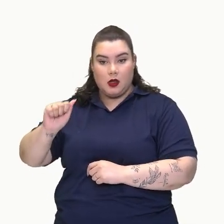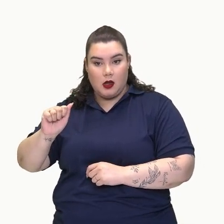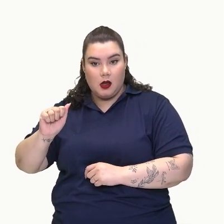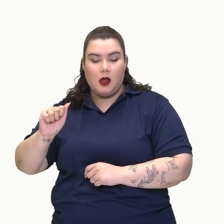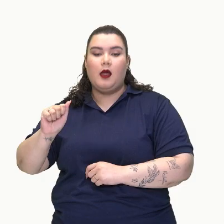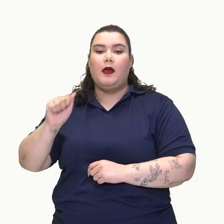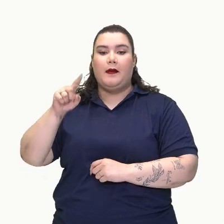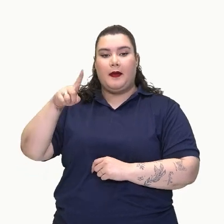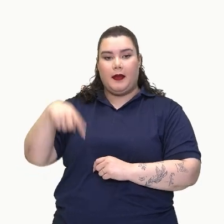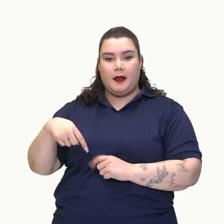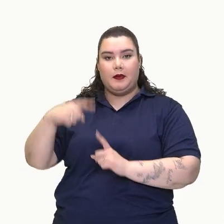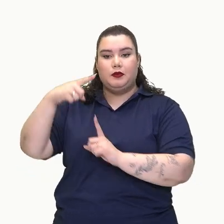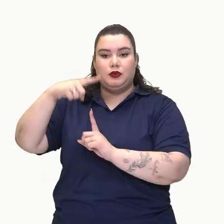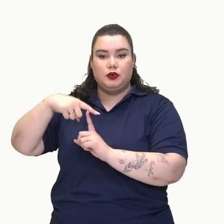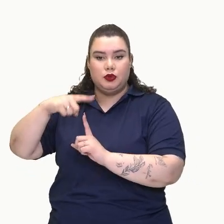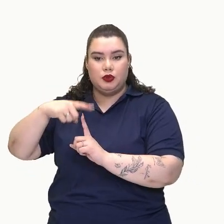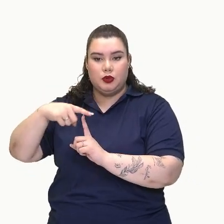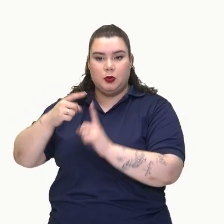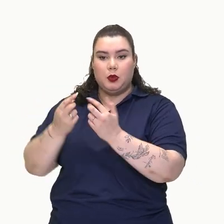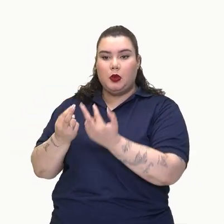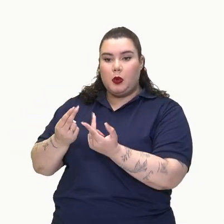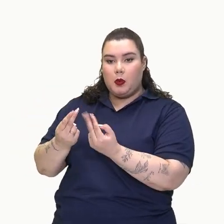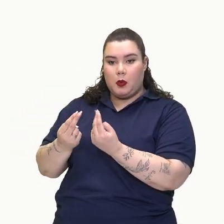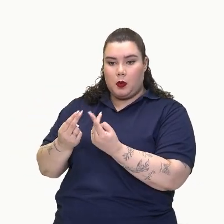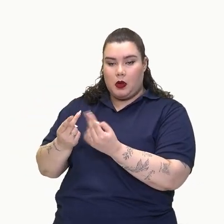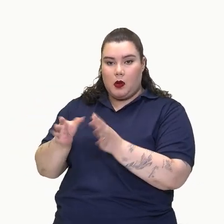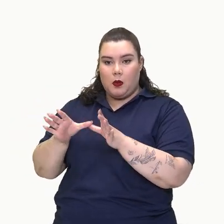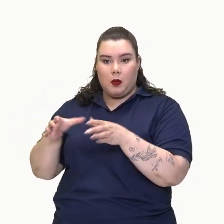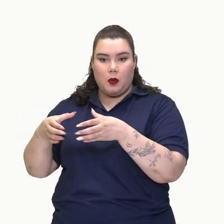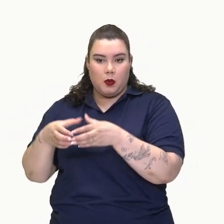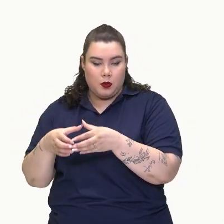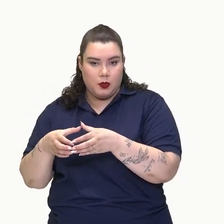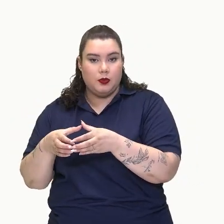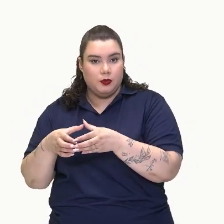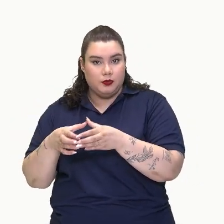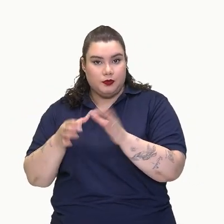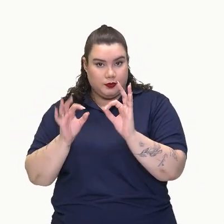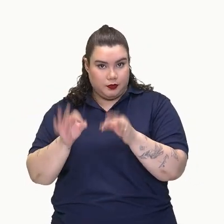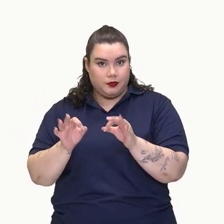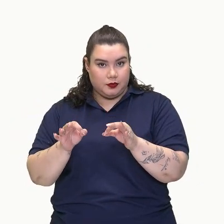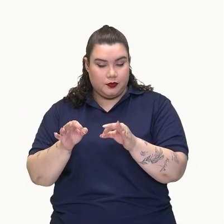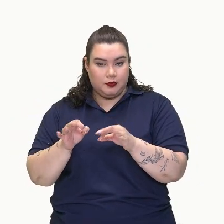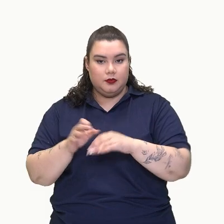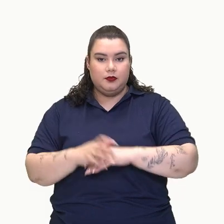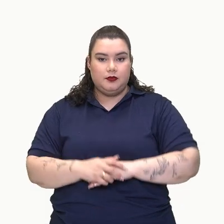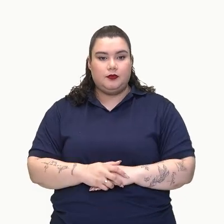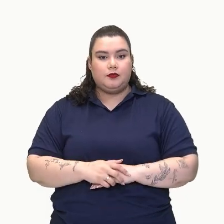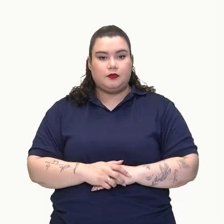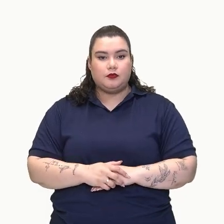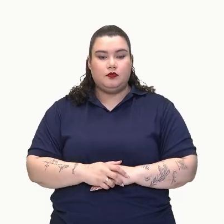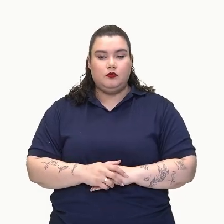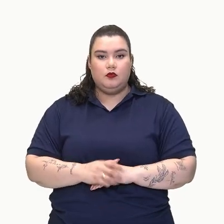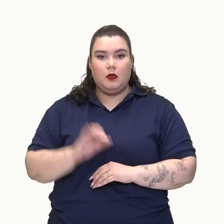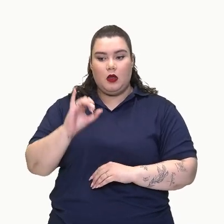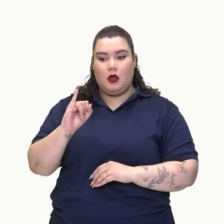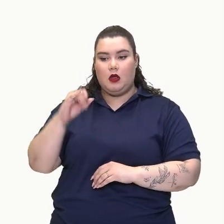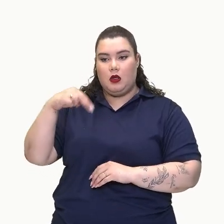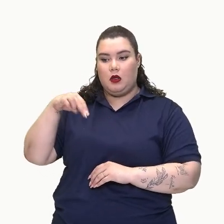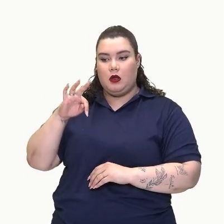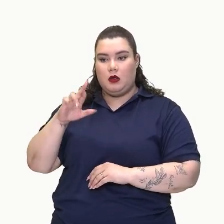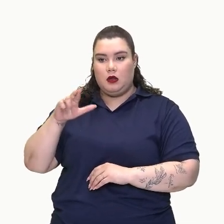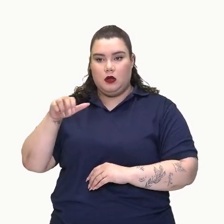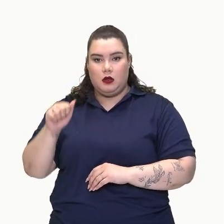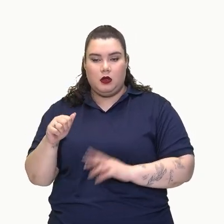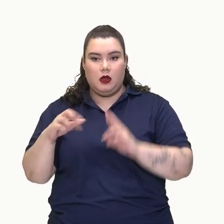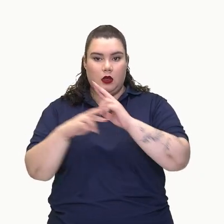intraespecífica, a gente vai estar falando de indivíduos que são da mesma espécie, A gente vai relacionar intra com